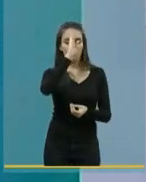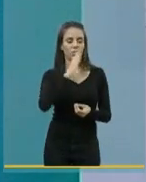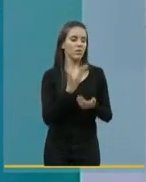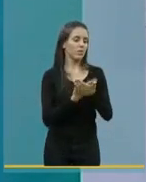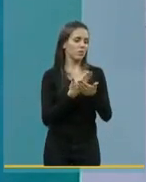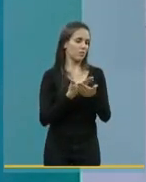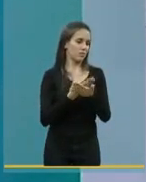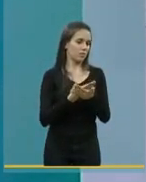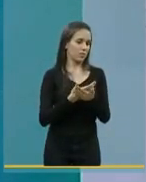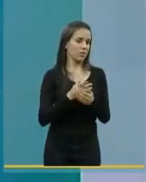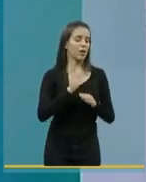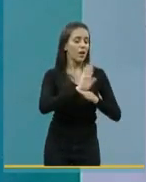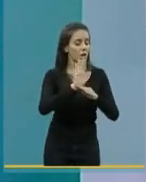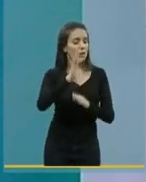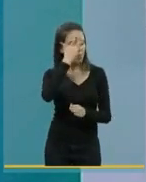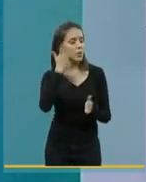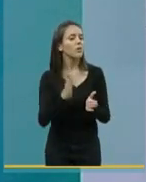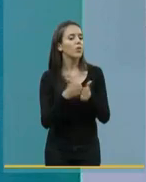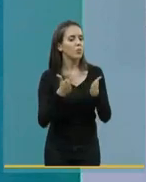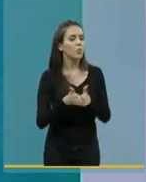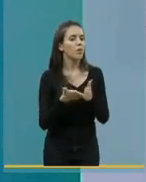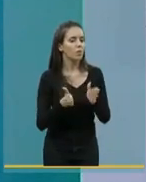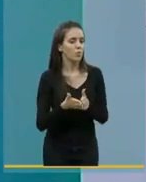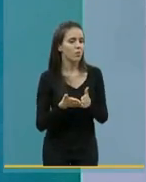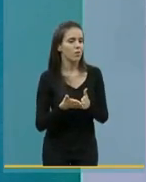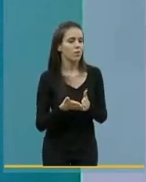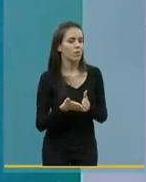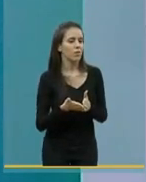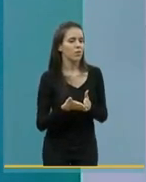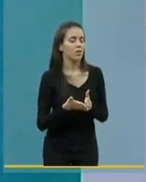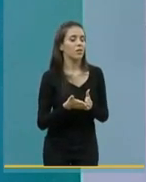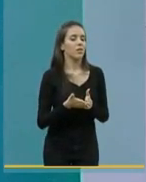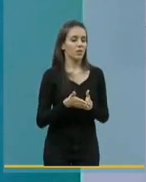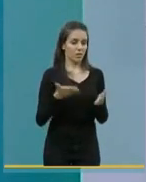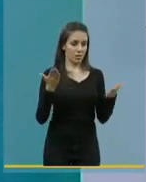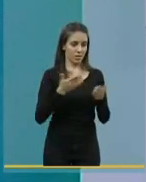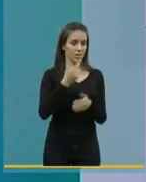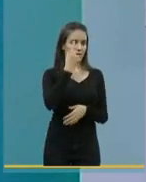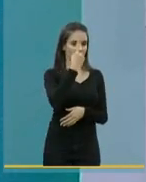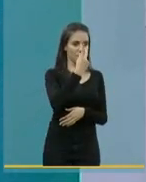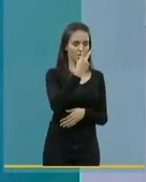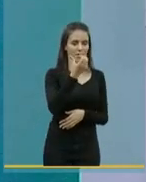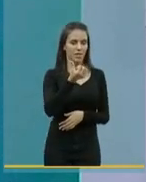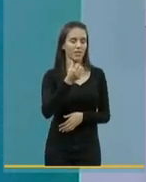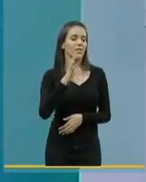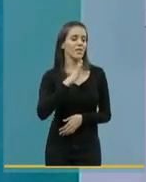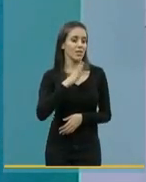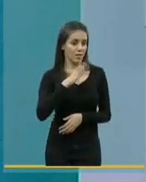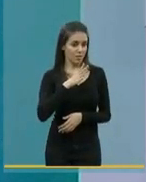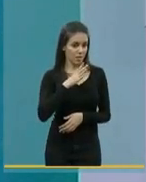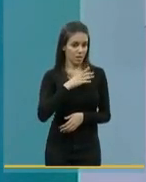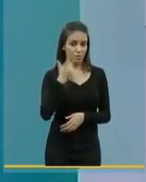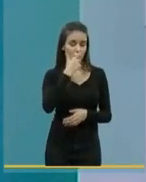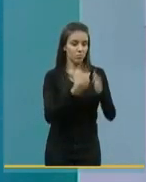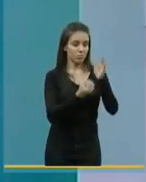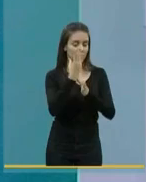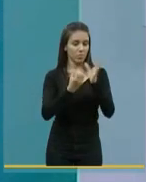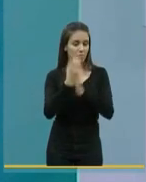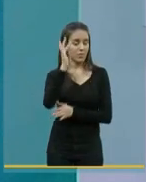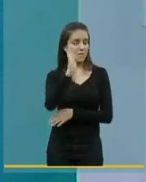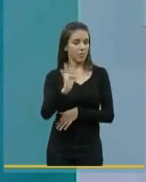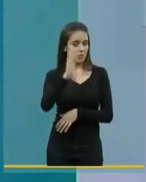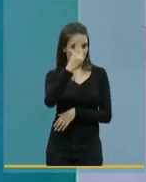renda fortalece a família a 126 cidades que receberão universidades federais durante a minha gestão